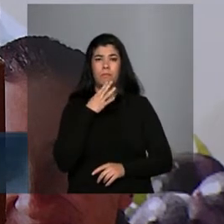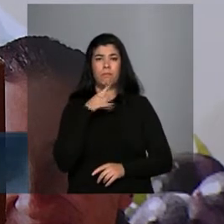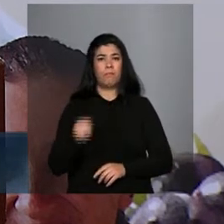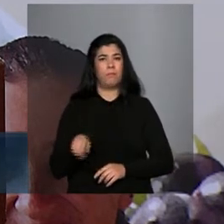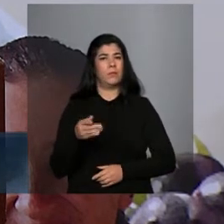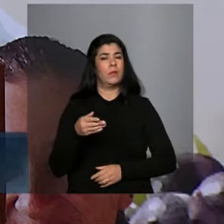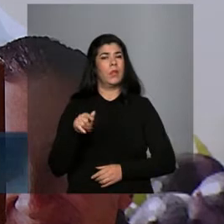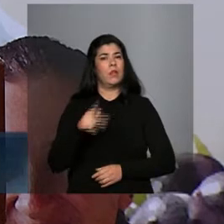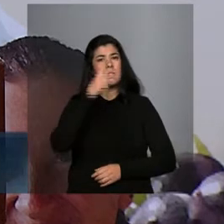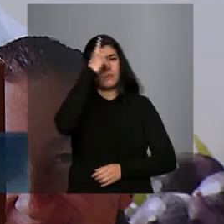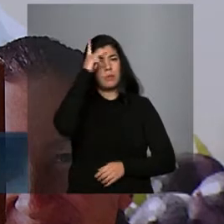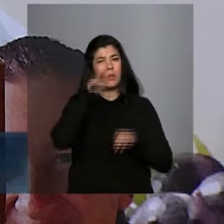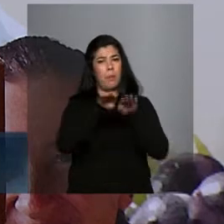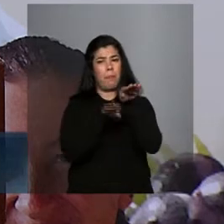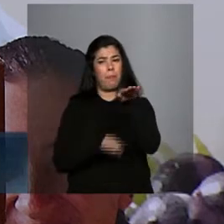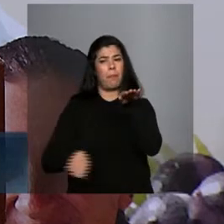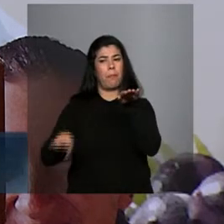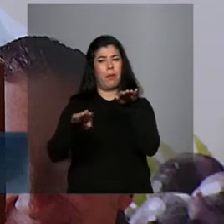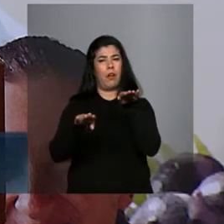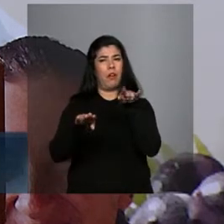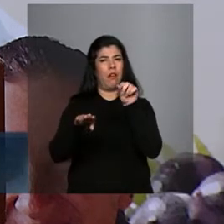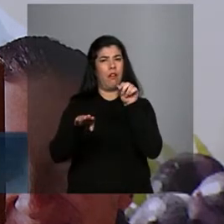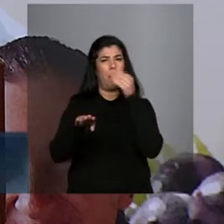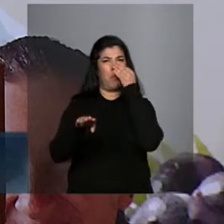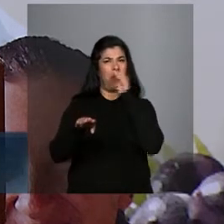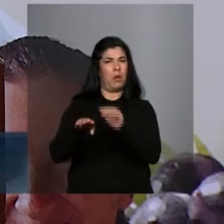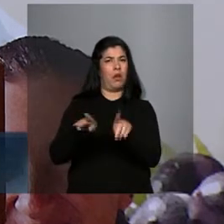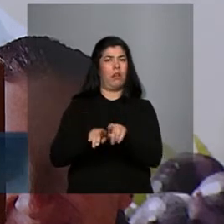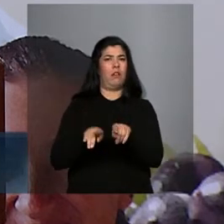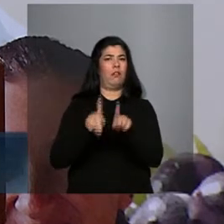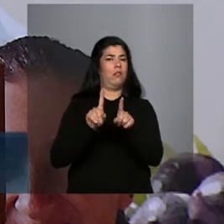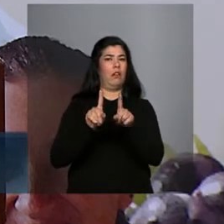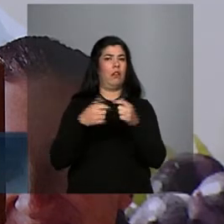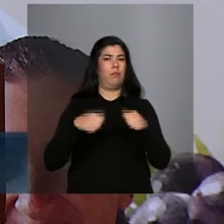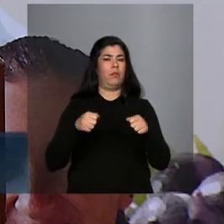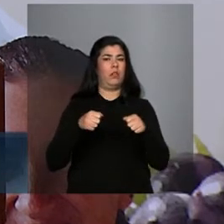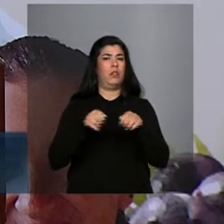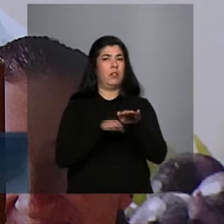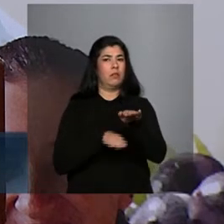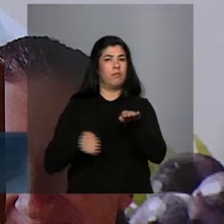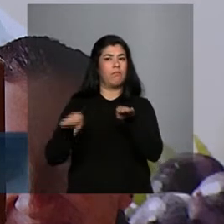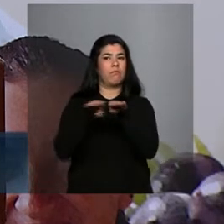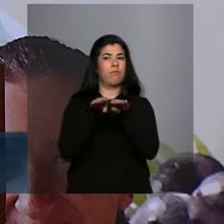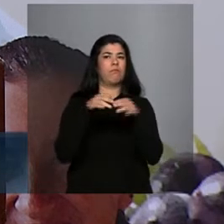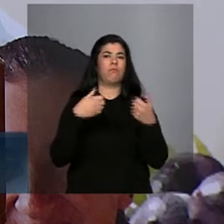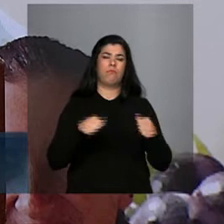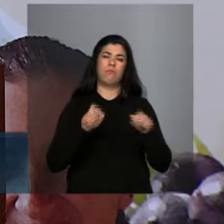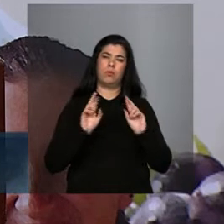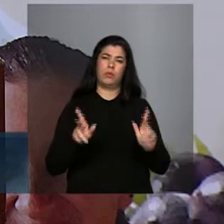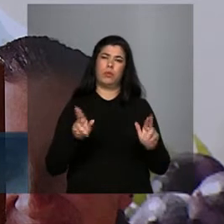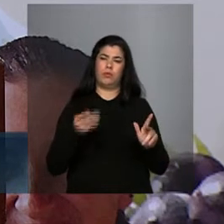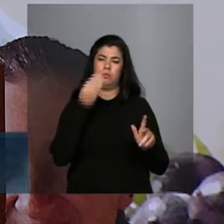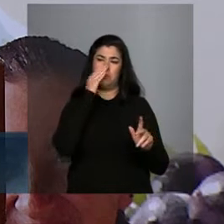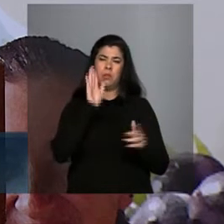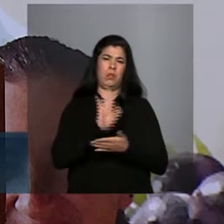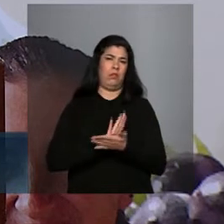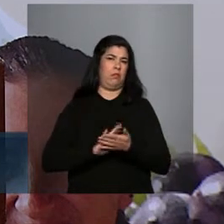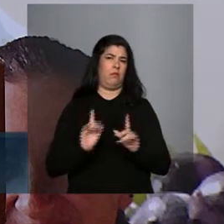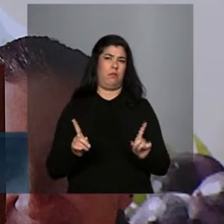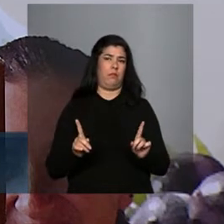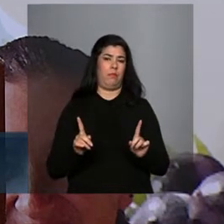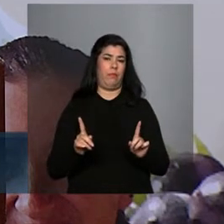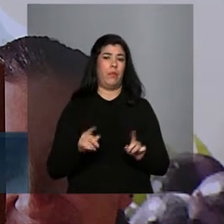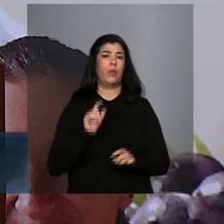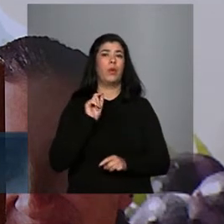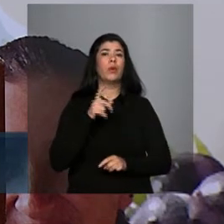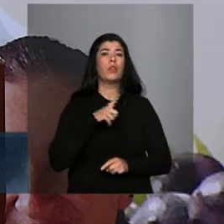os desiguais de forma desigual, ou de forma diferente, melhor dizendo. O